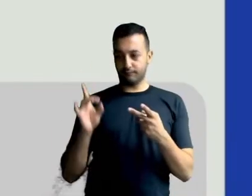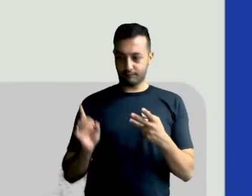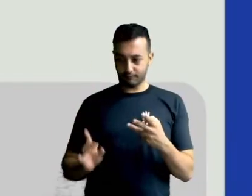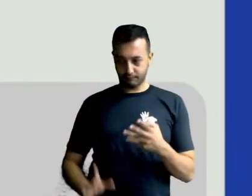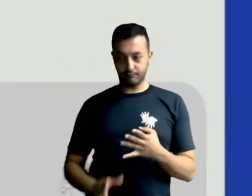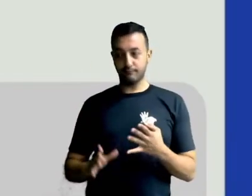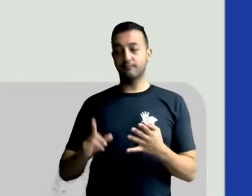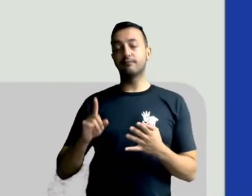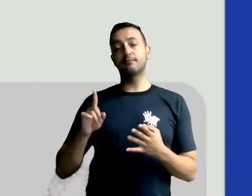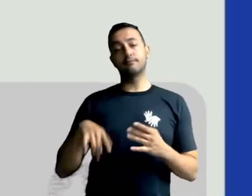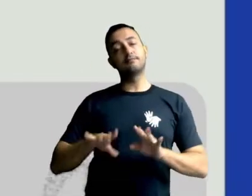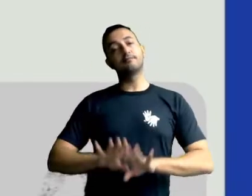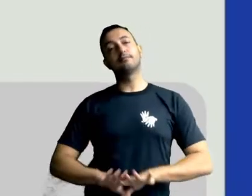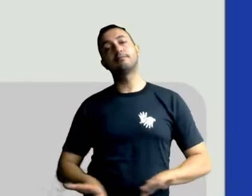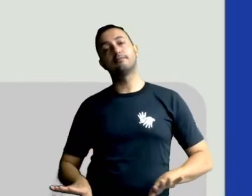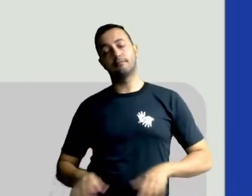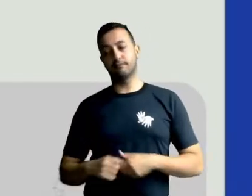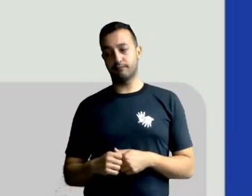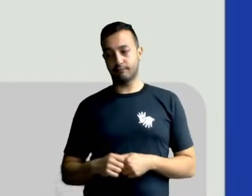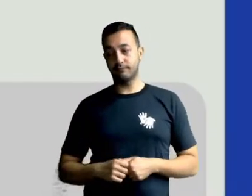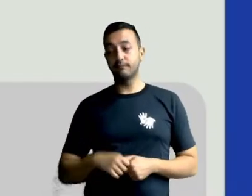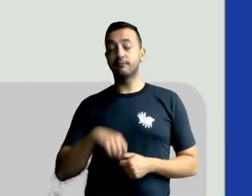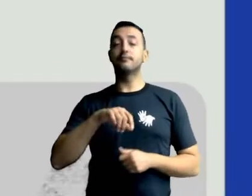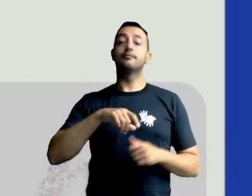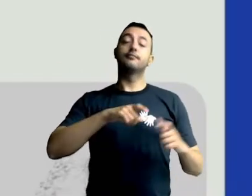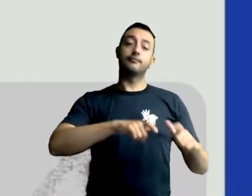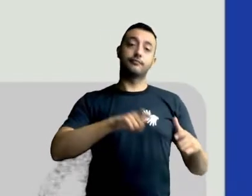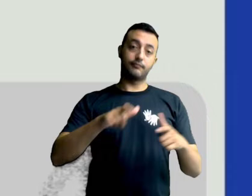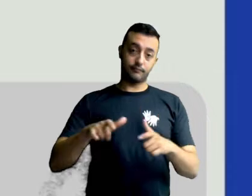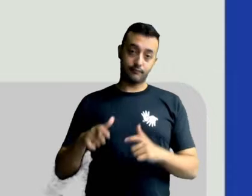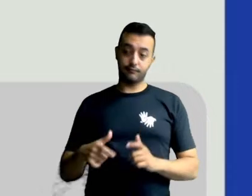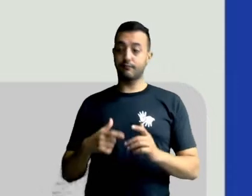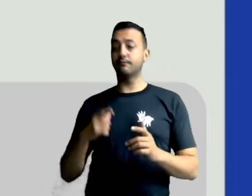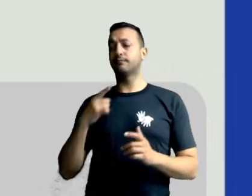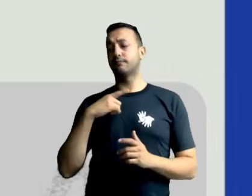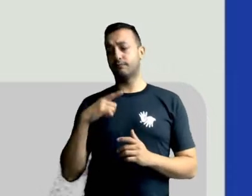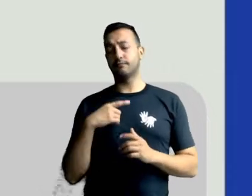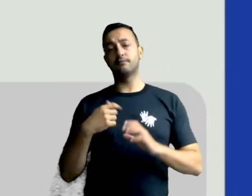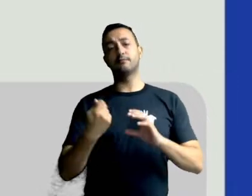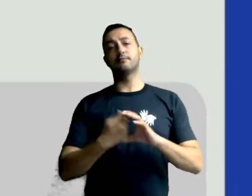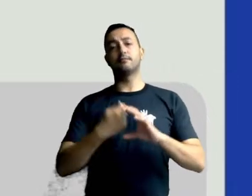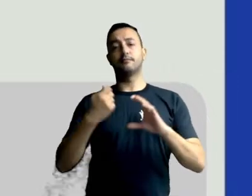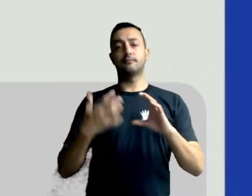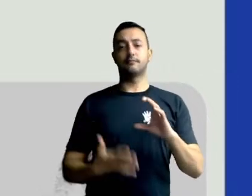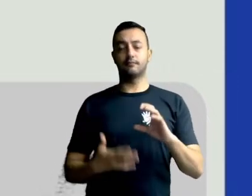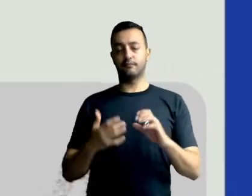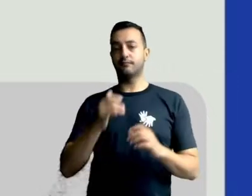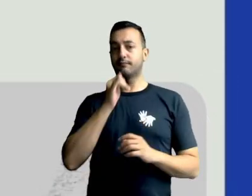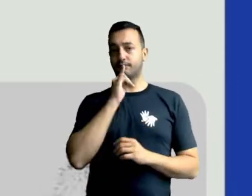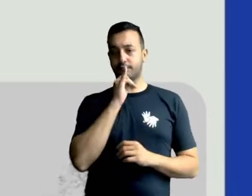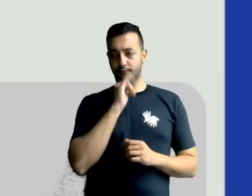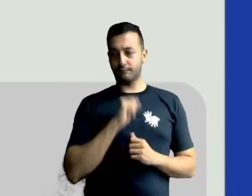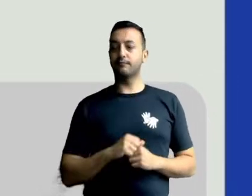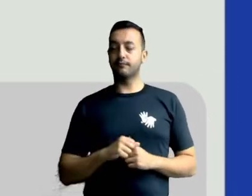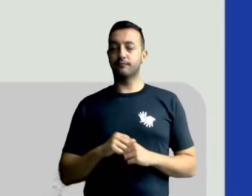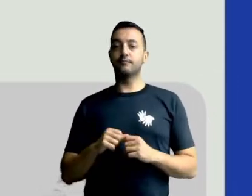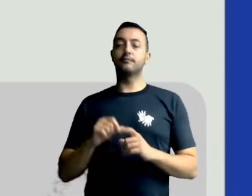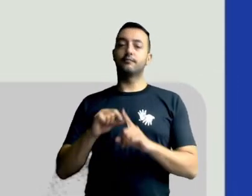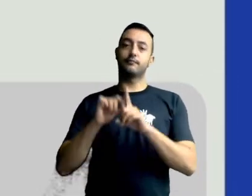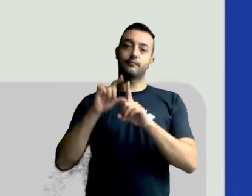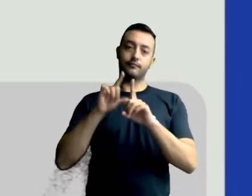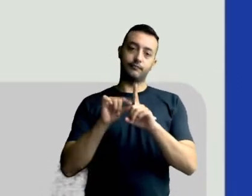Cada ambiente é de um jeito. Os ambientes apresentam algumas características. Por exemplo,